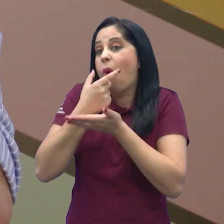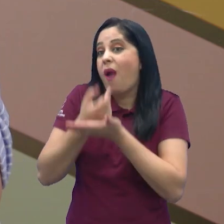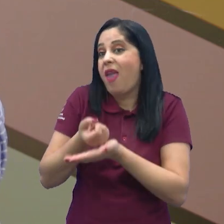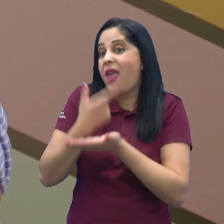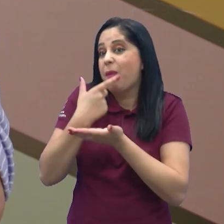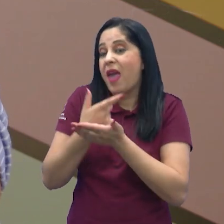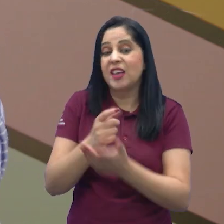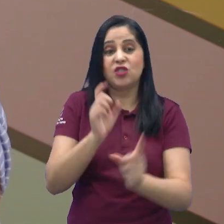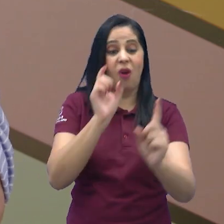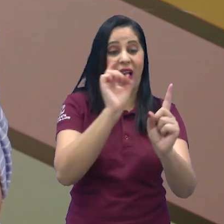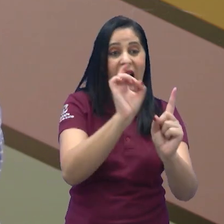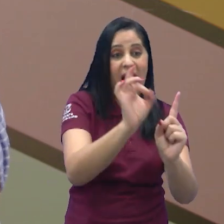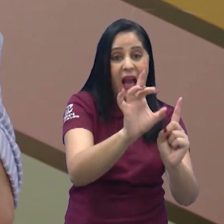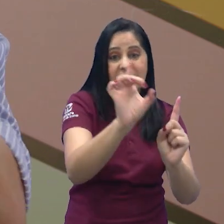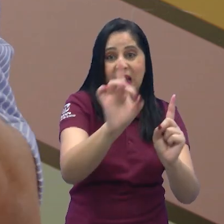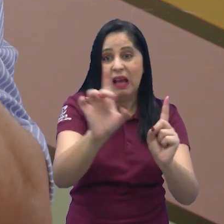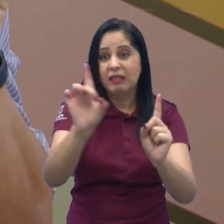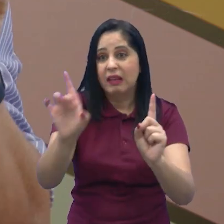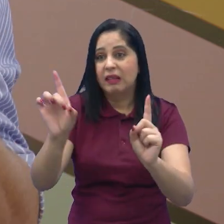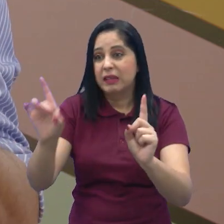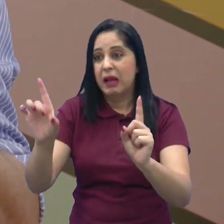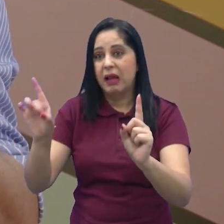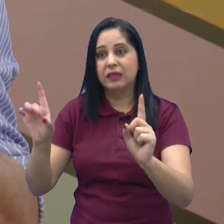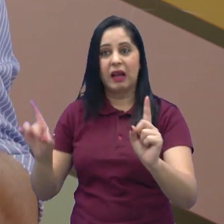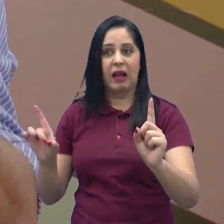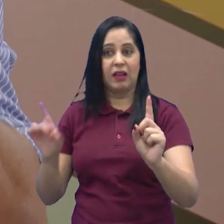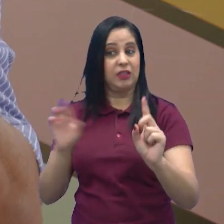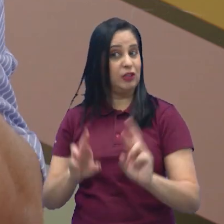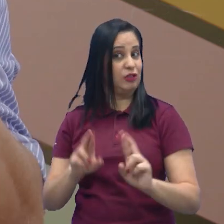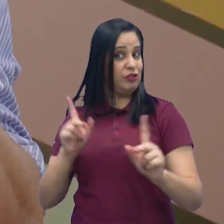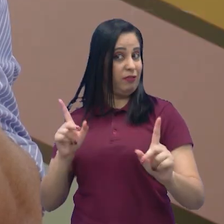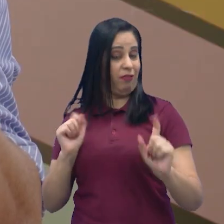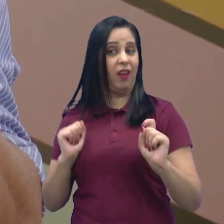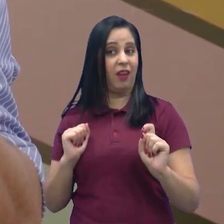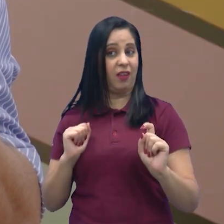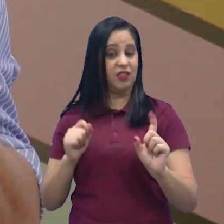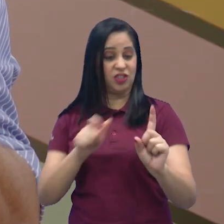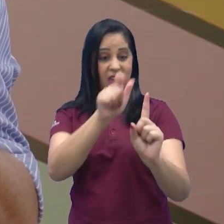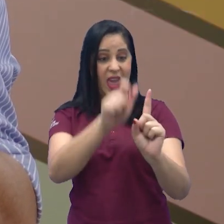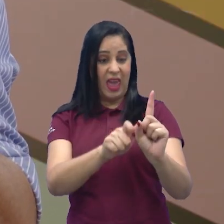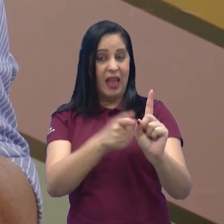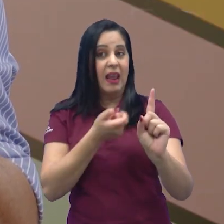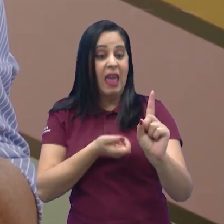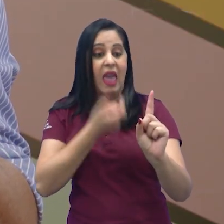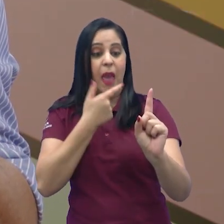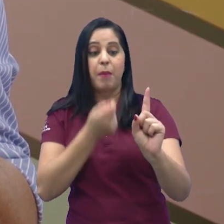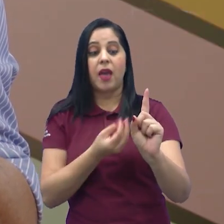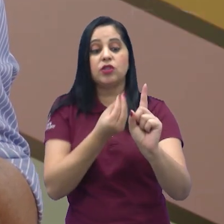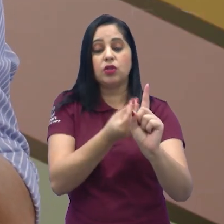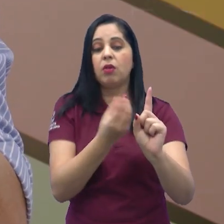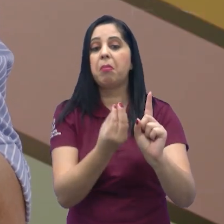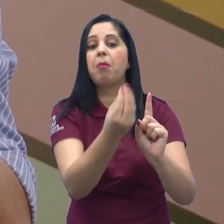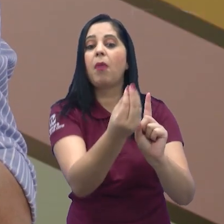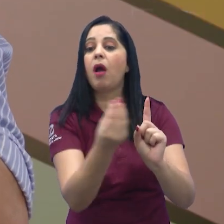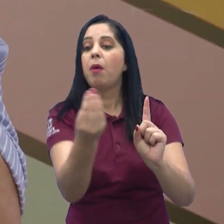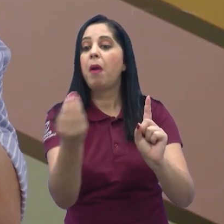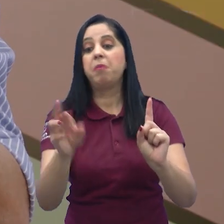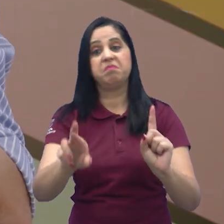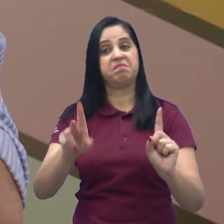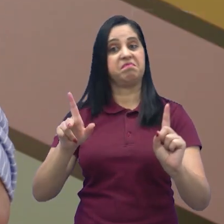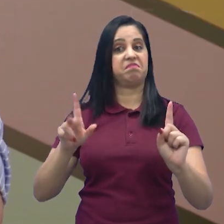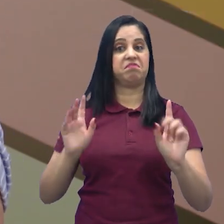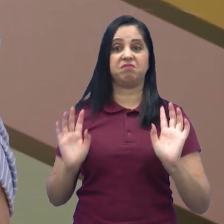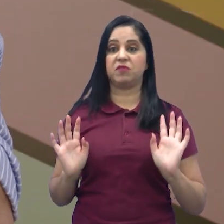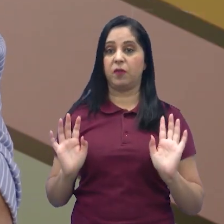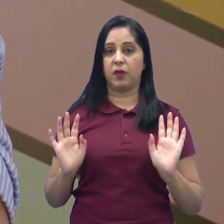é dosada para cada um, com a necessidade de cada um. Então, é muito importante a gente ouvir